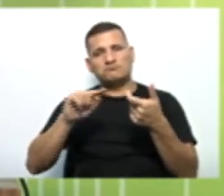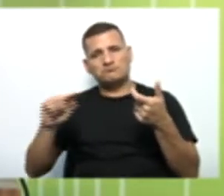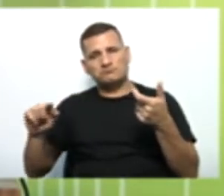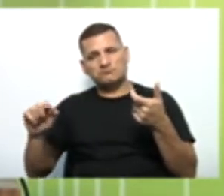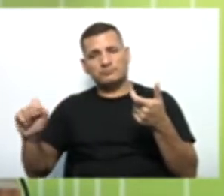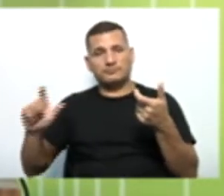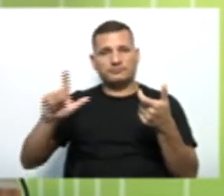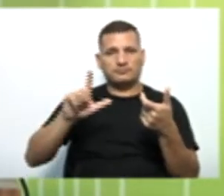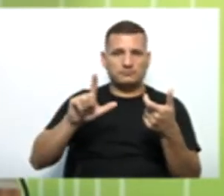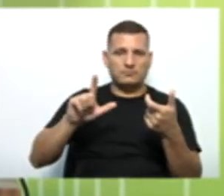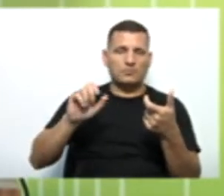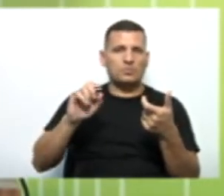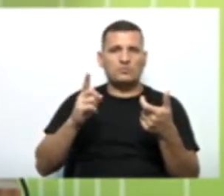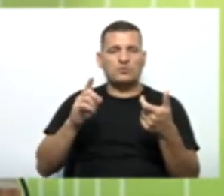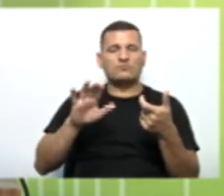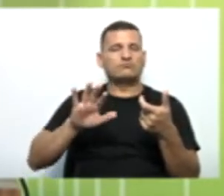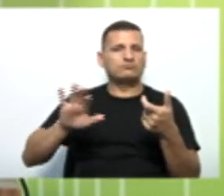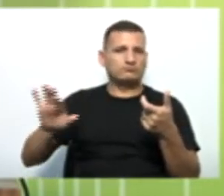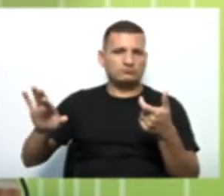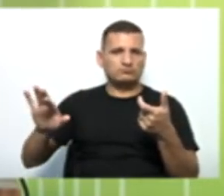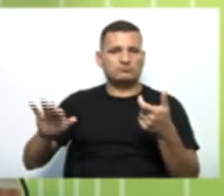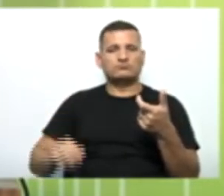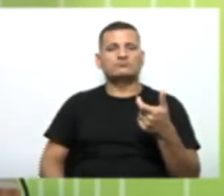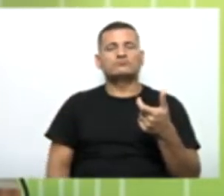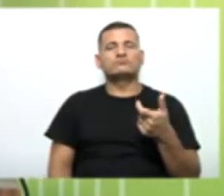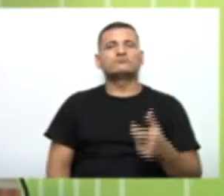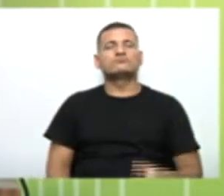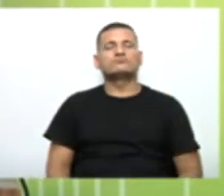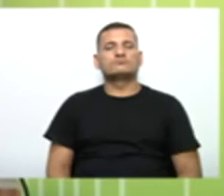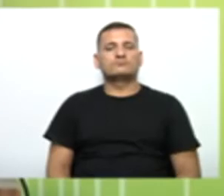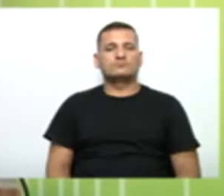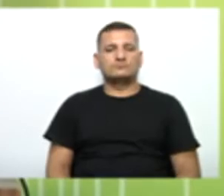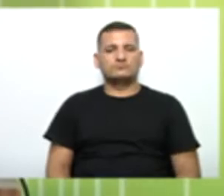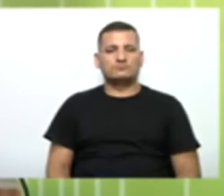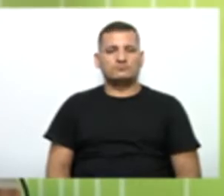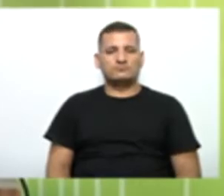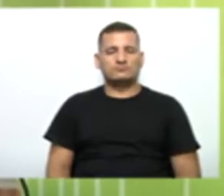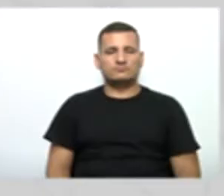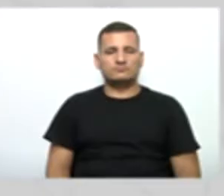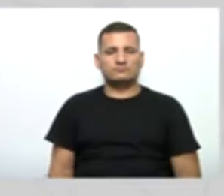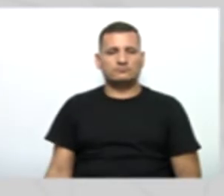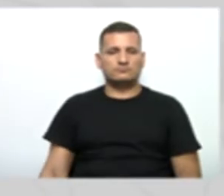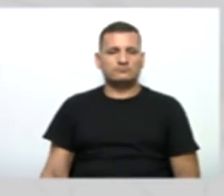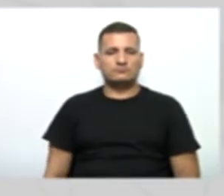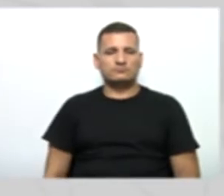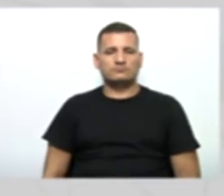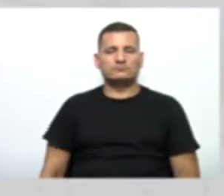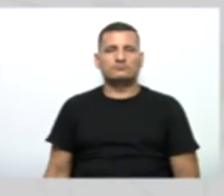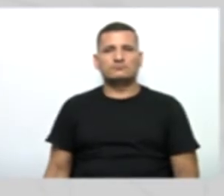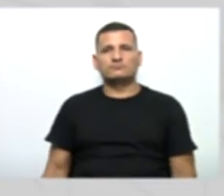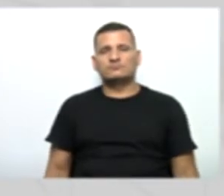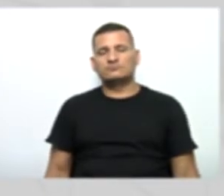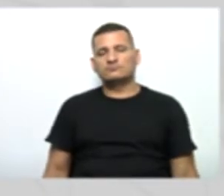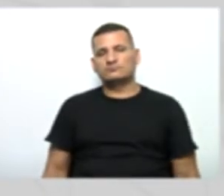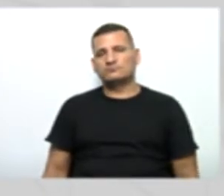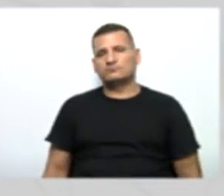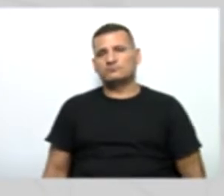ser executada. Fechou? Muito fácil, não é isso? Então agora aqui, ó, vocês podem ter também,